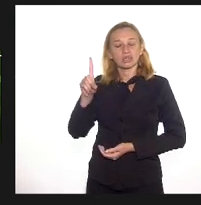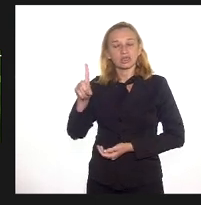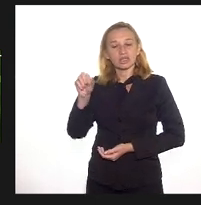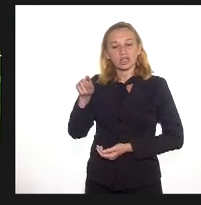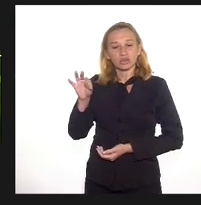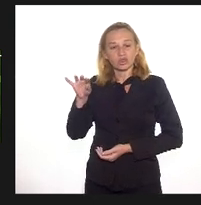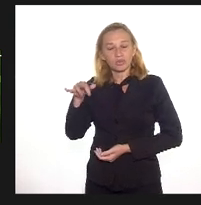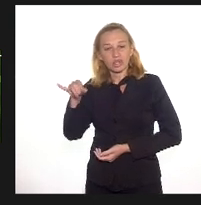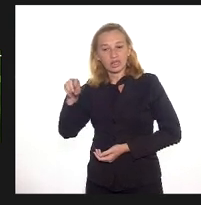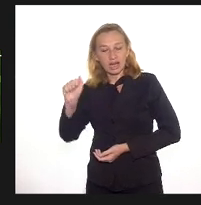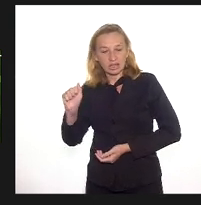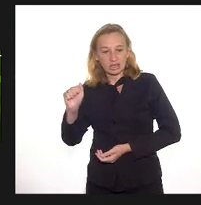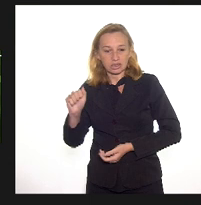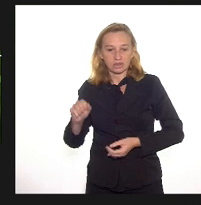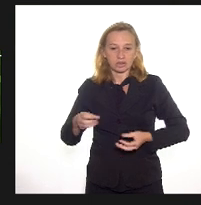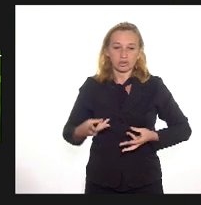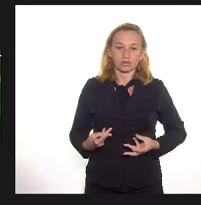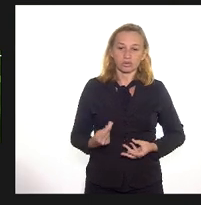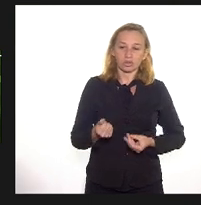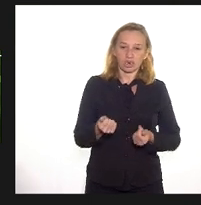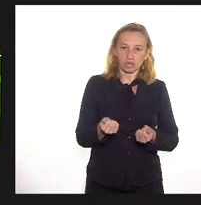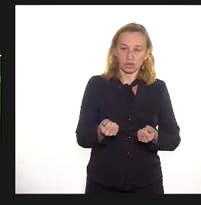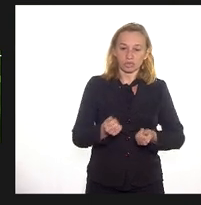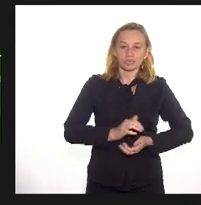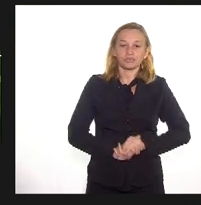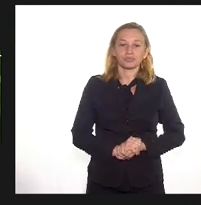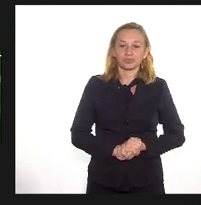dedutibilidade do gasto.